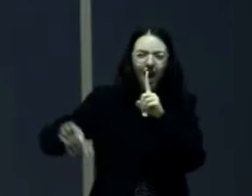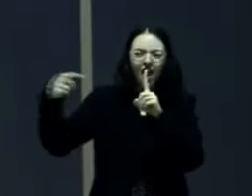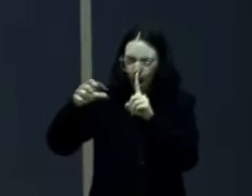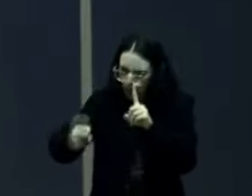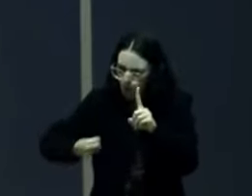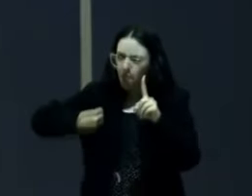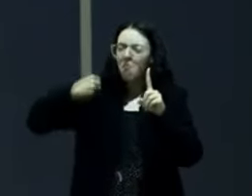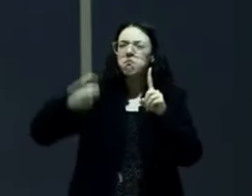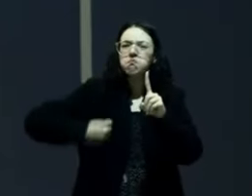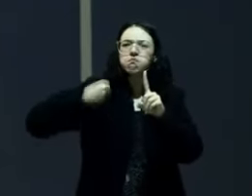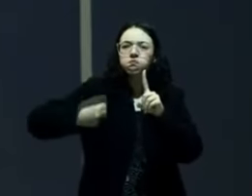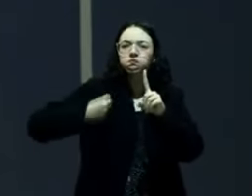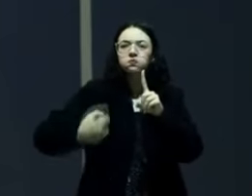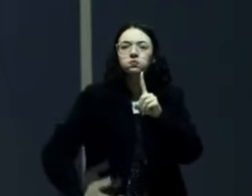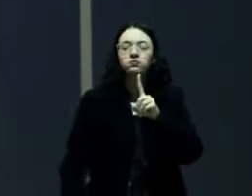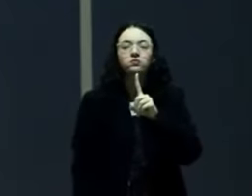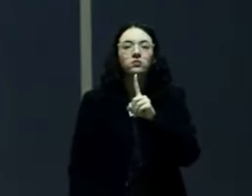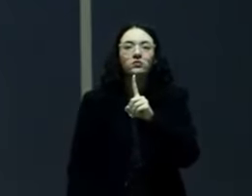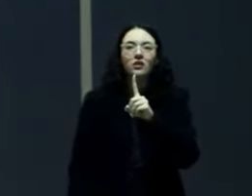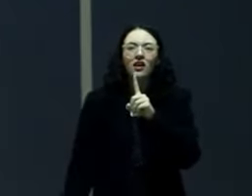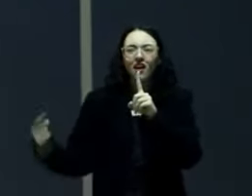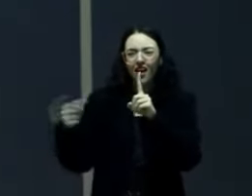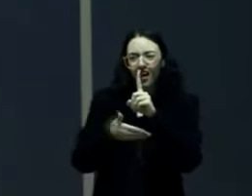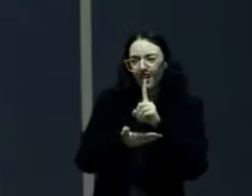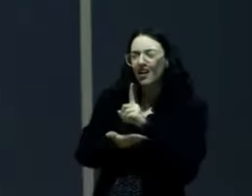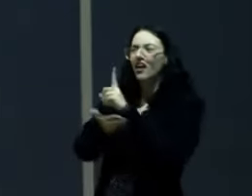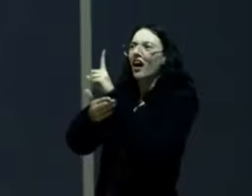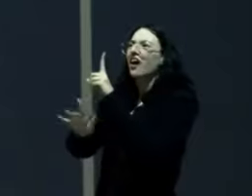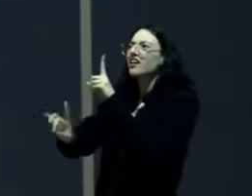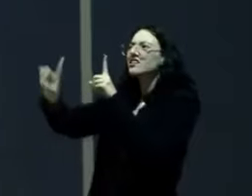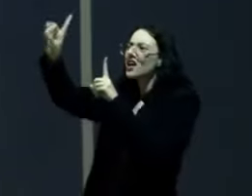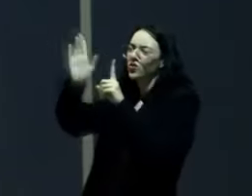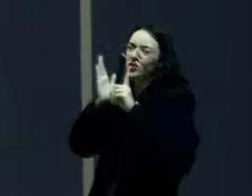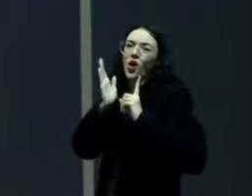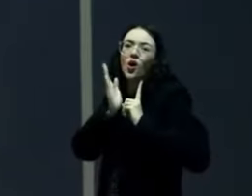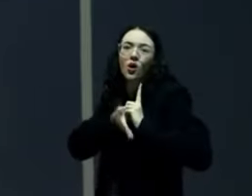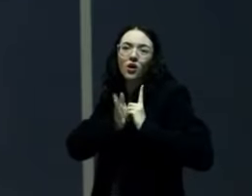Todo-Poderoso. E ele chega e abre o seu coração, dizendo para Deus o seguinte: Deus,